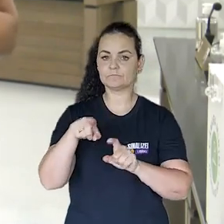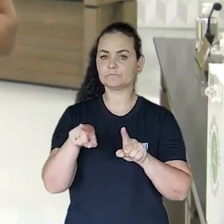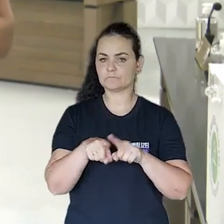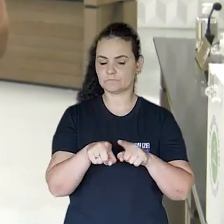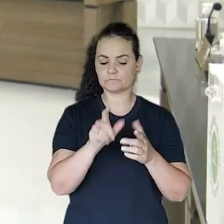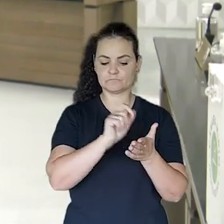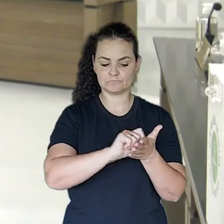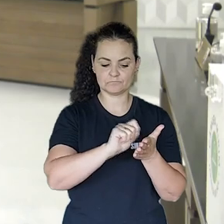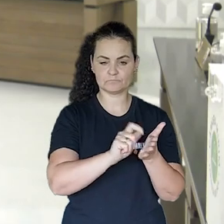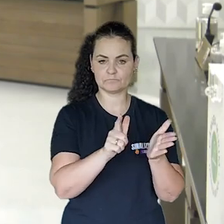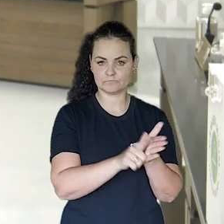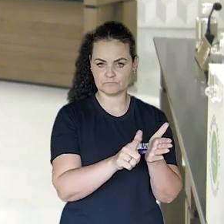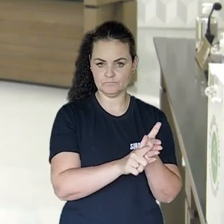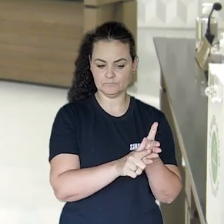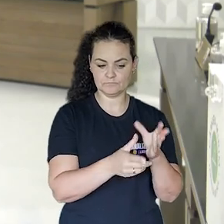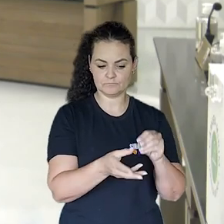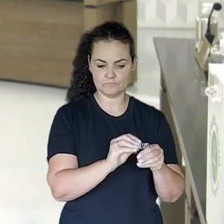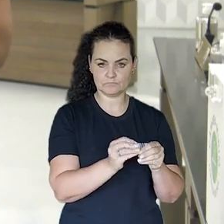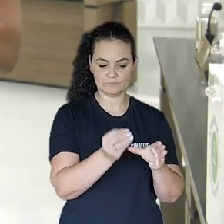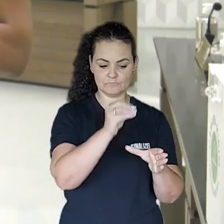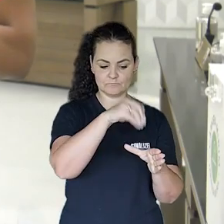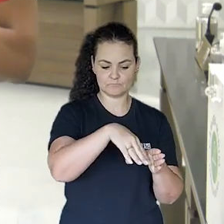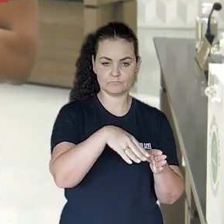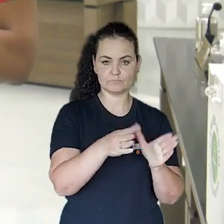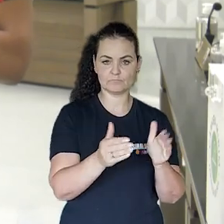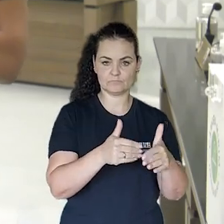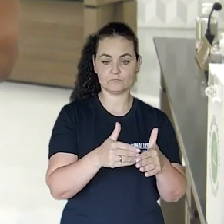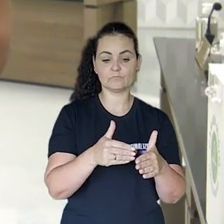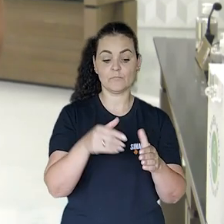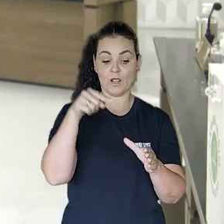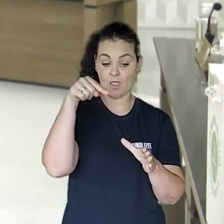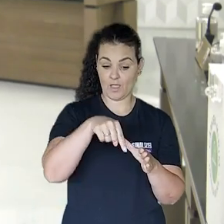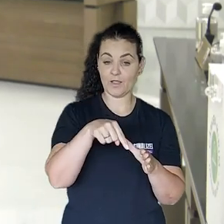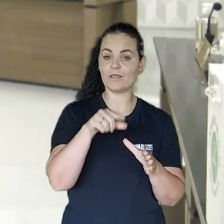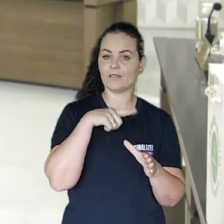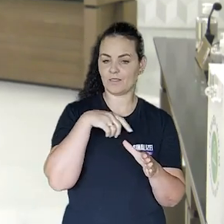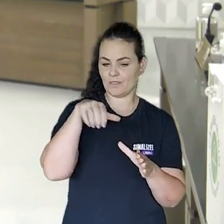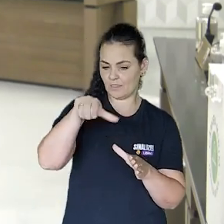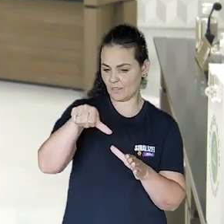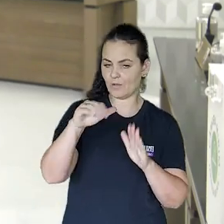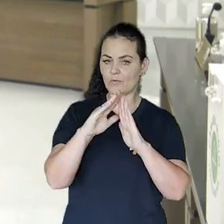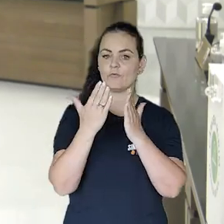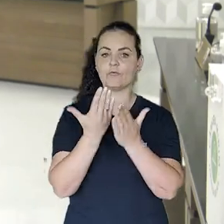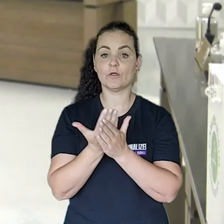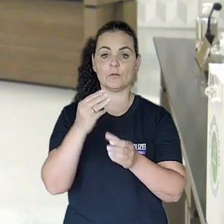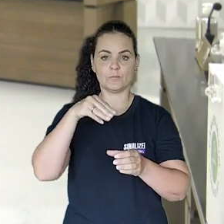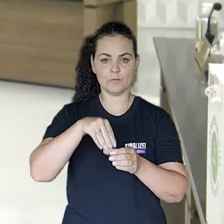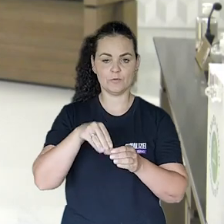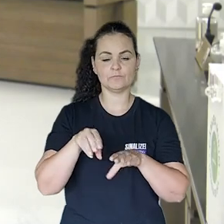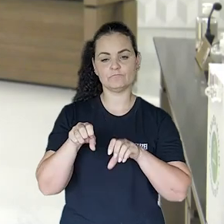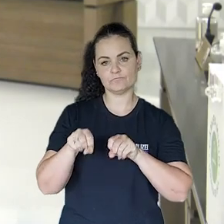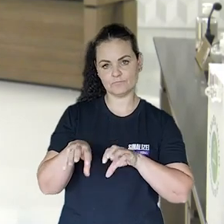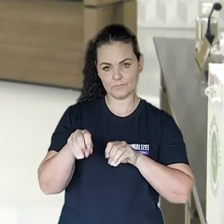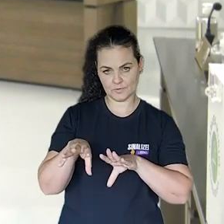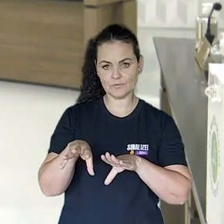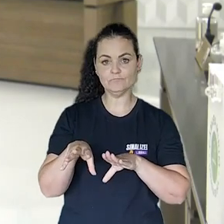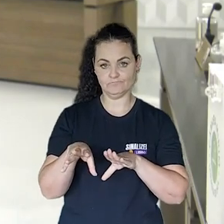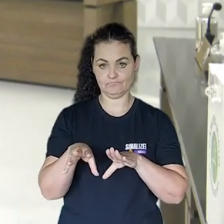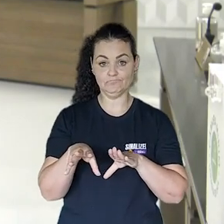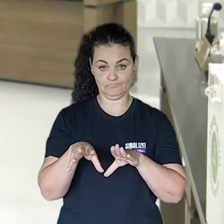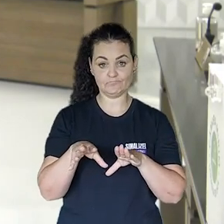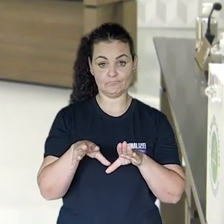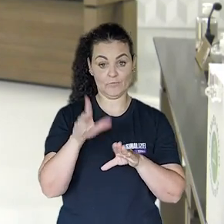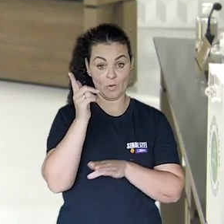rede municipal de ensino que estão concorrendo a 6 vagas. Isso mesmo. Então, nós vamos iniciar o